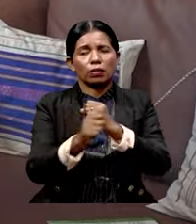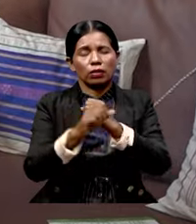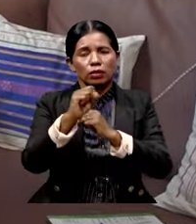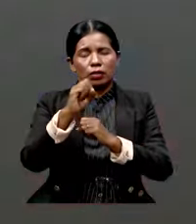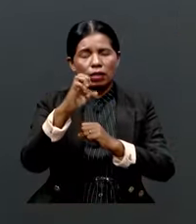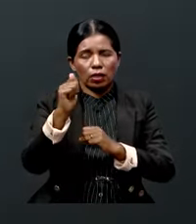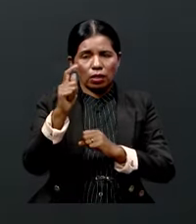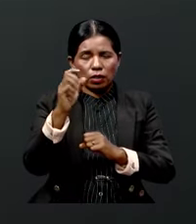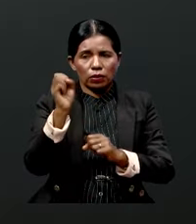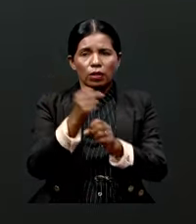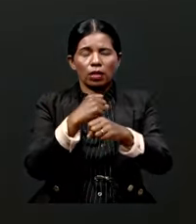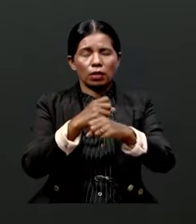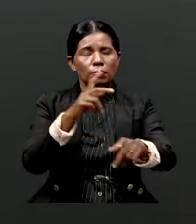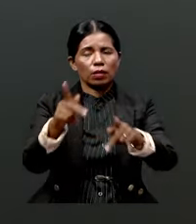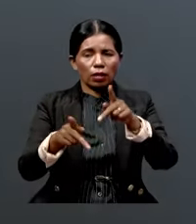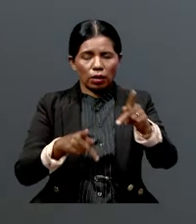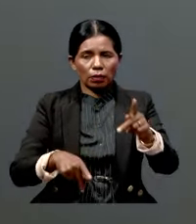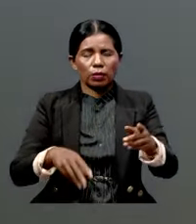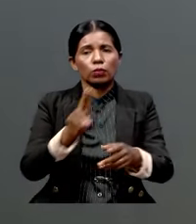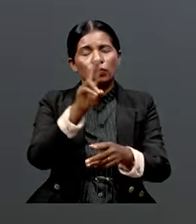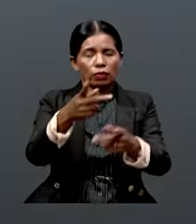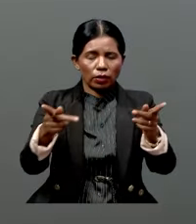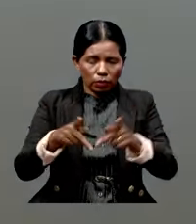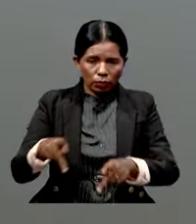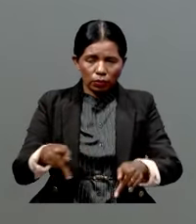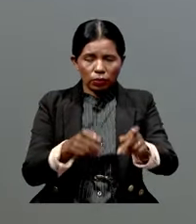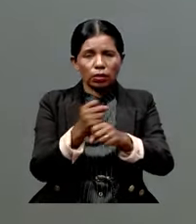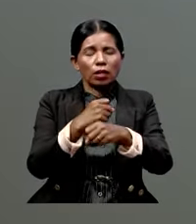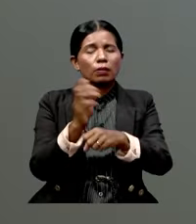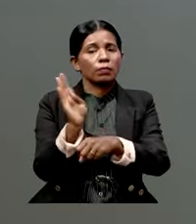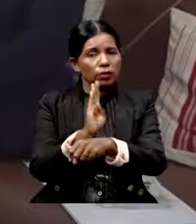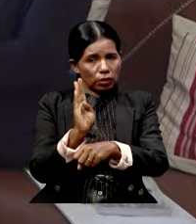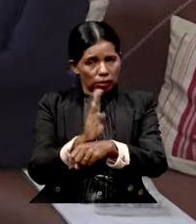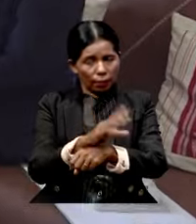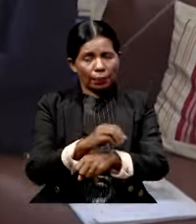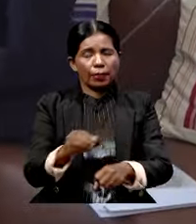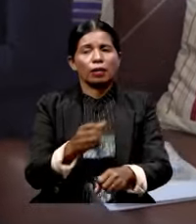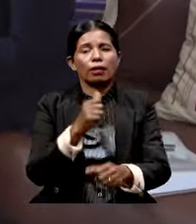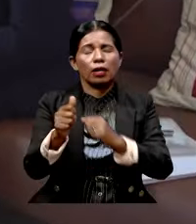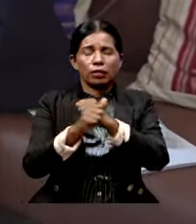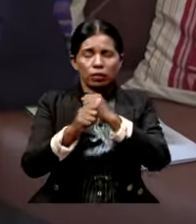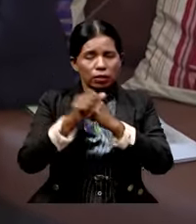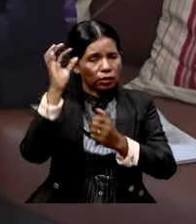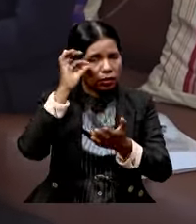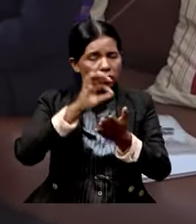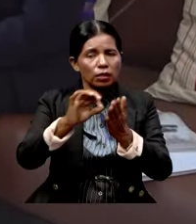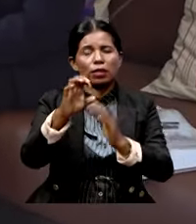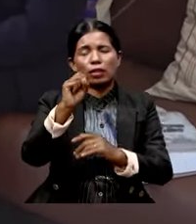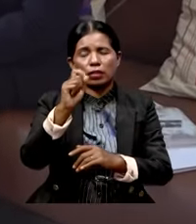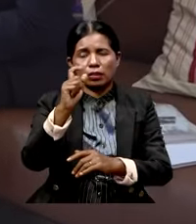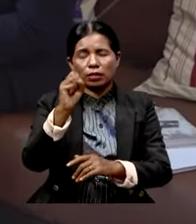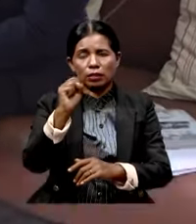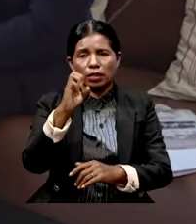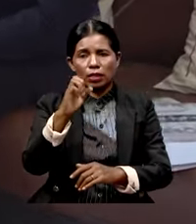haloba negociante, se não ocupa espaço público, onde há o negócio. Mas que no neto, o Fernanda Lai, ação na secretário de Estado do Assunto Toponímia